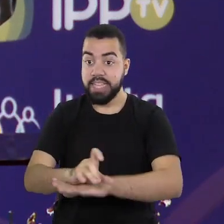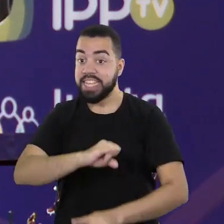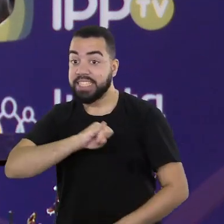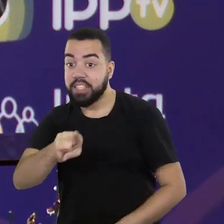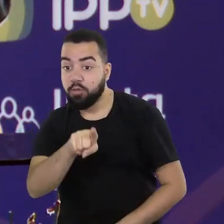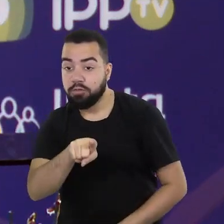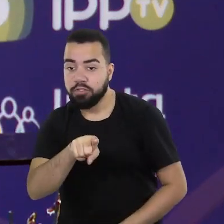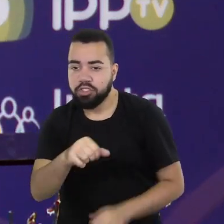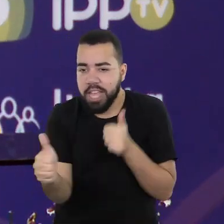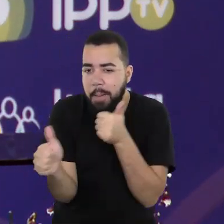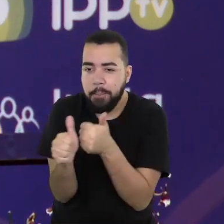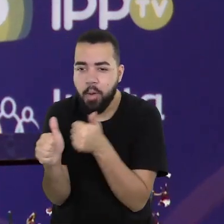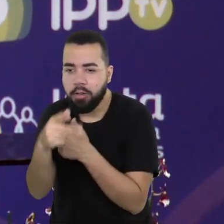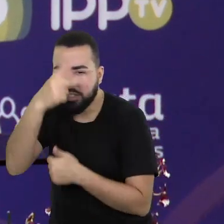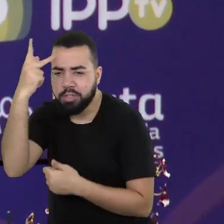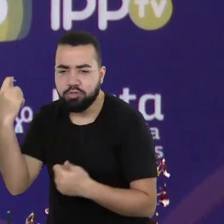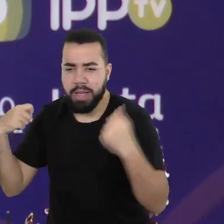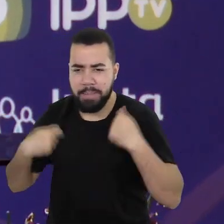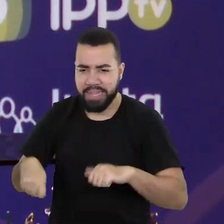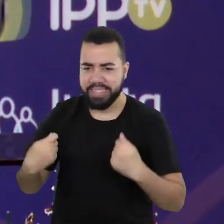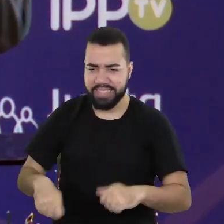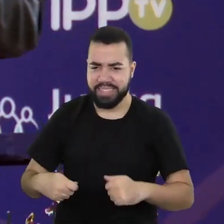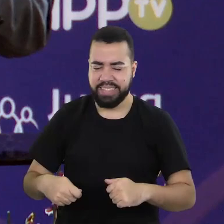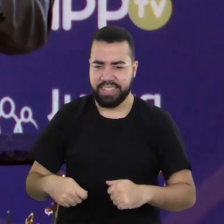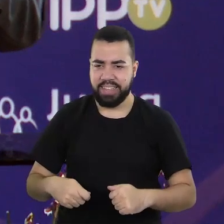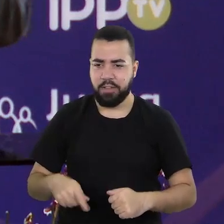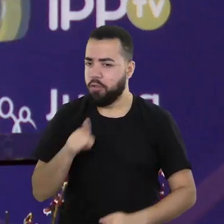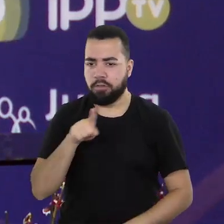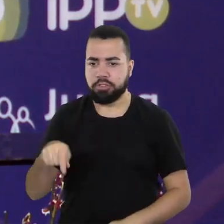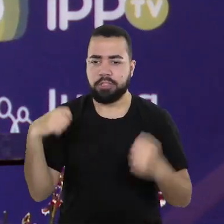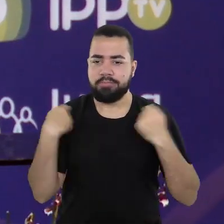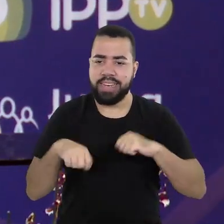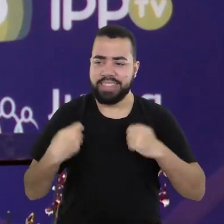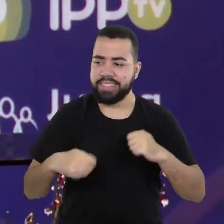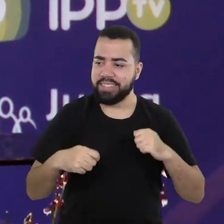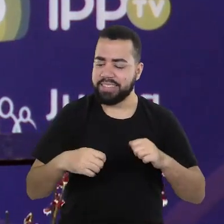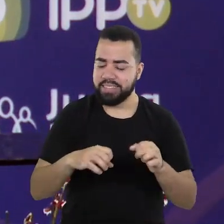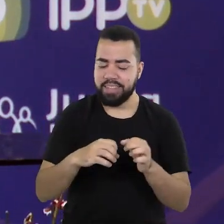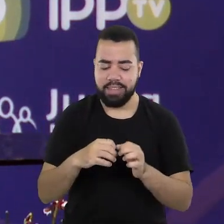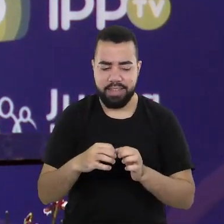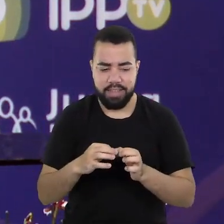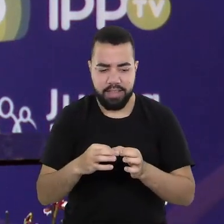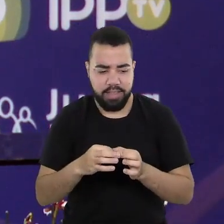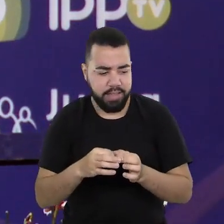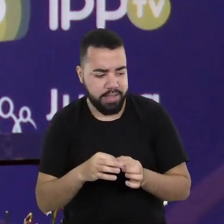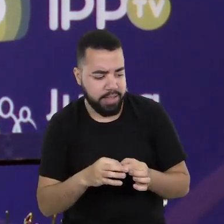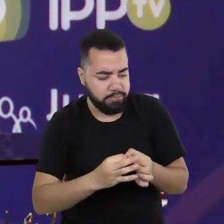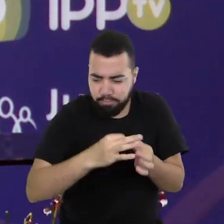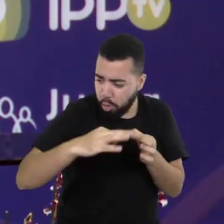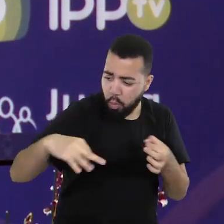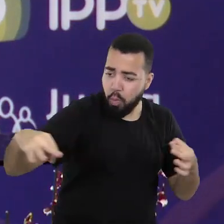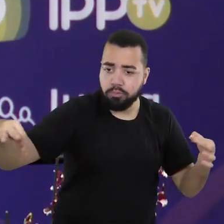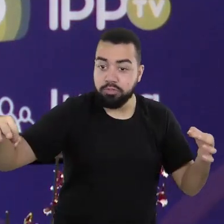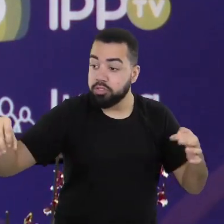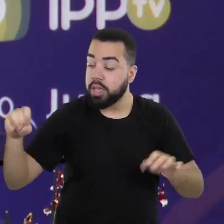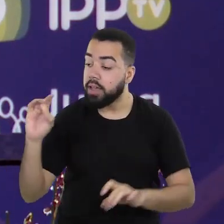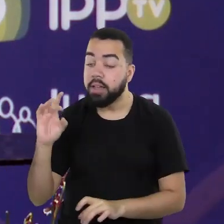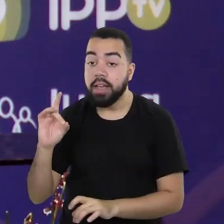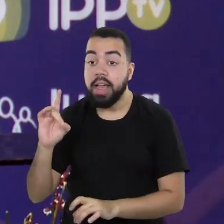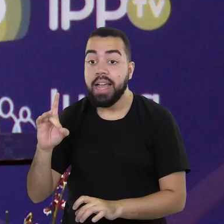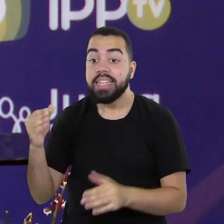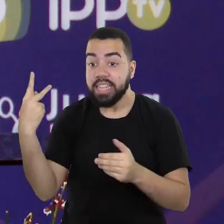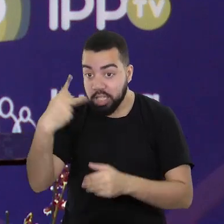próximo daquele que precisa, não precisa você mais ir muito longe, começa dentro da sua casa, você vai observar que há